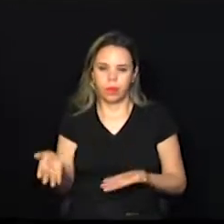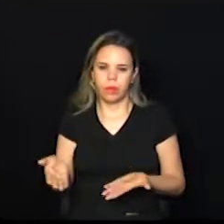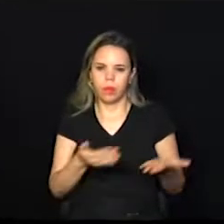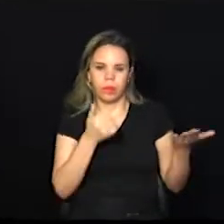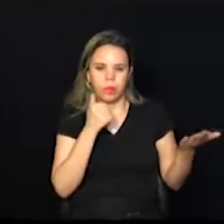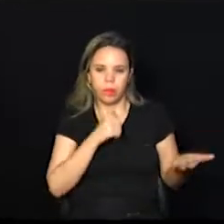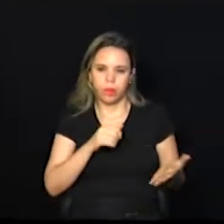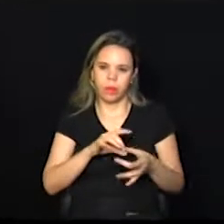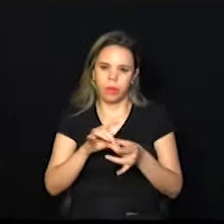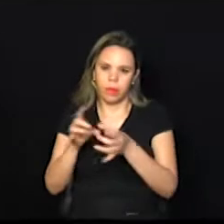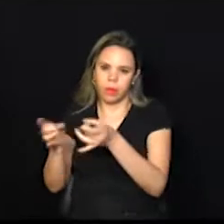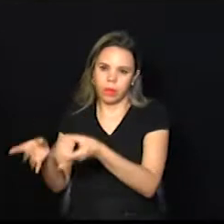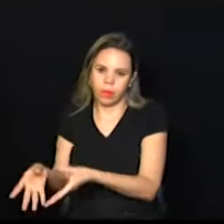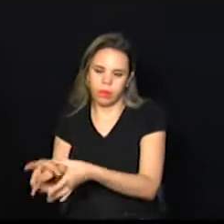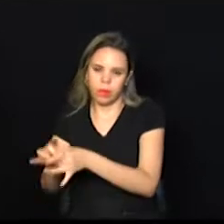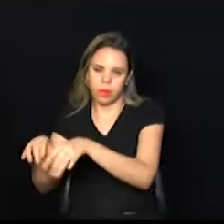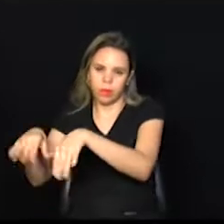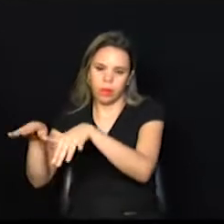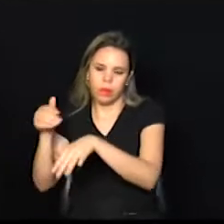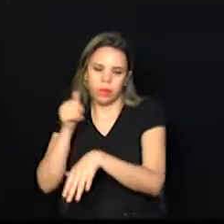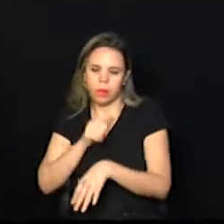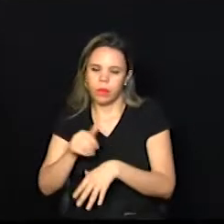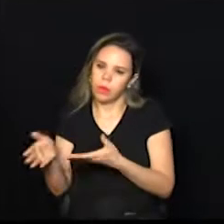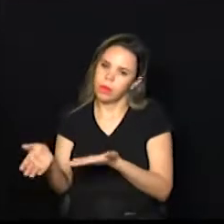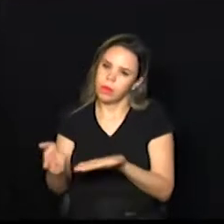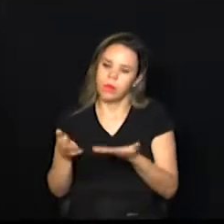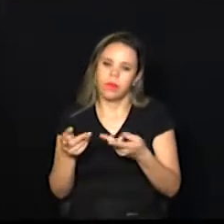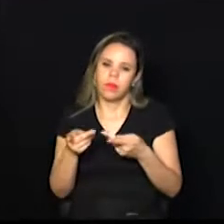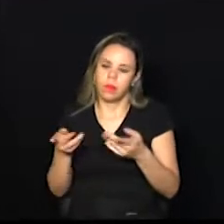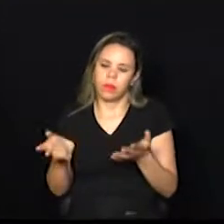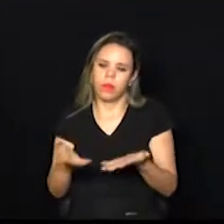ou de deixar com elas, para trazer a fala. E foi muito